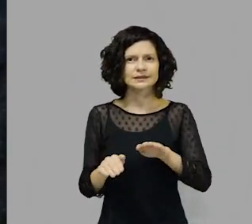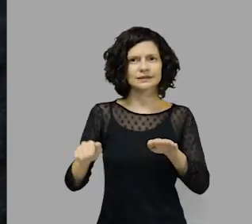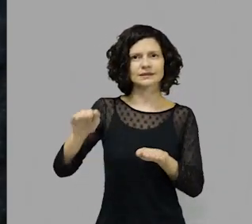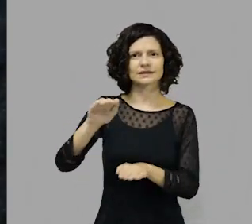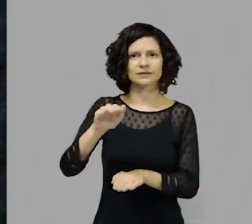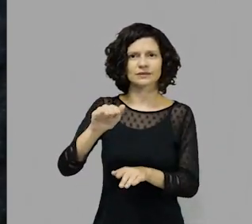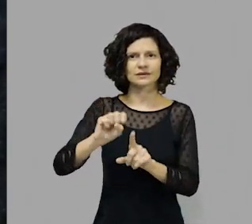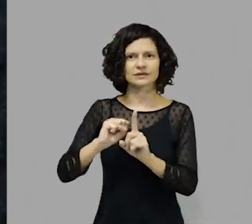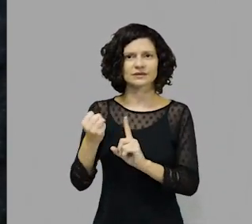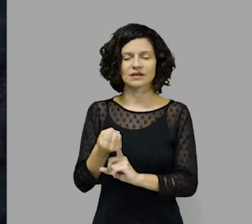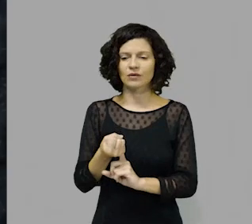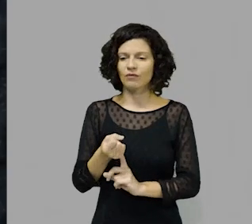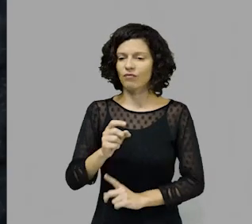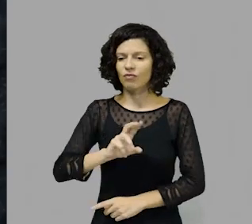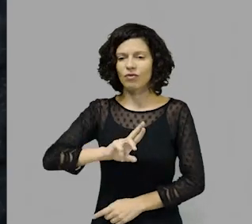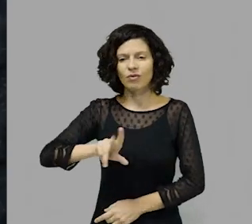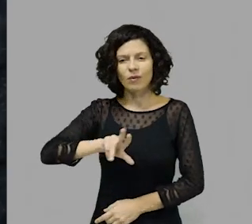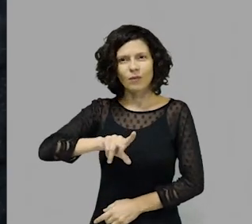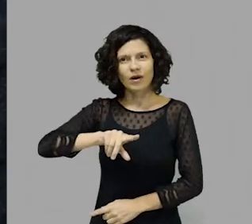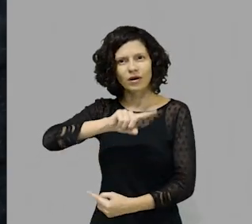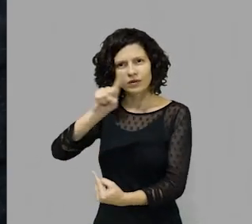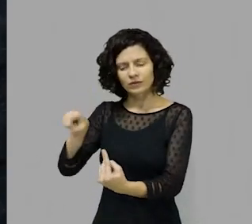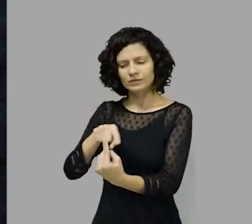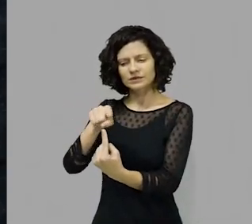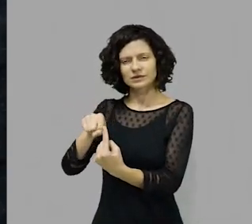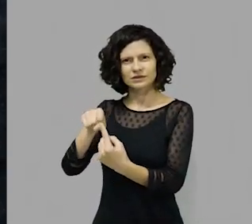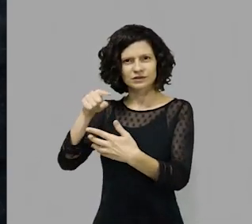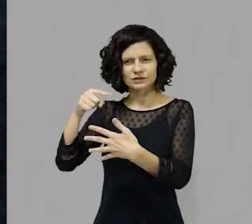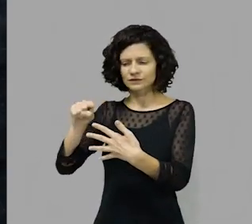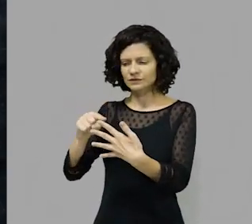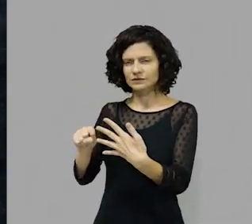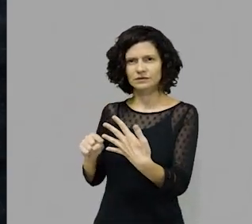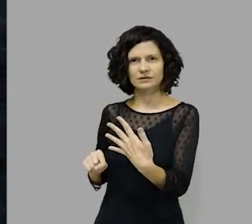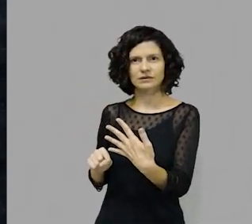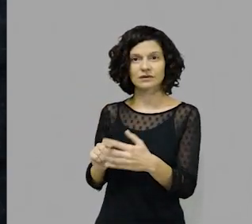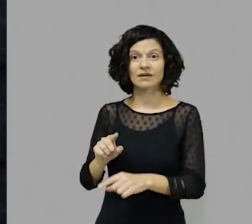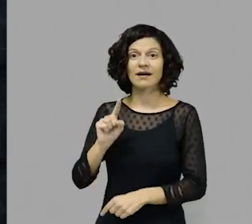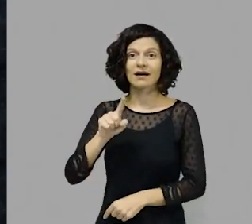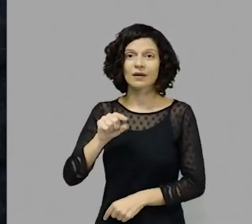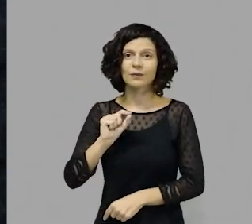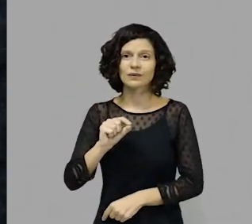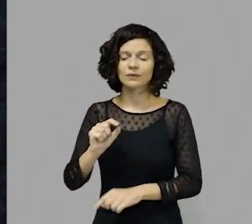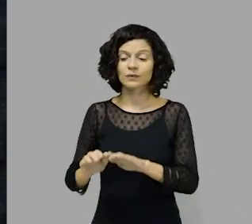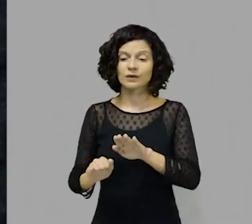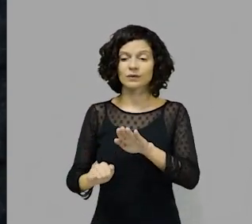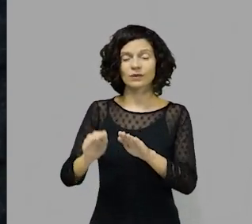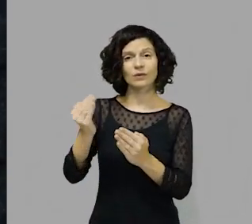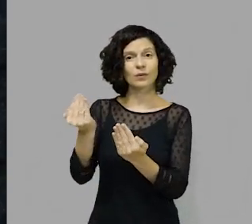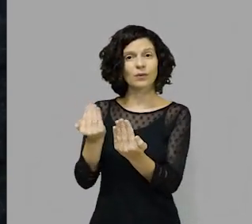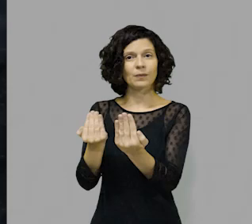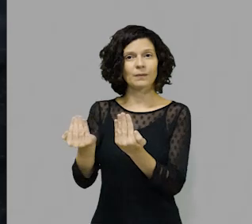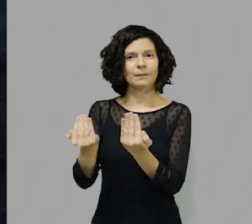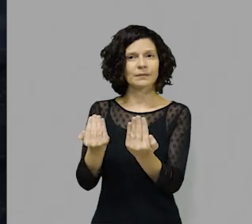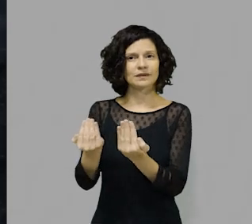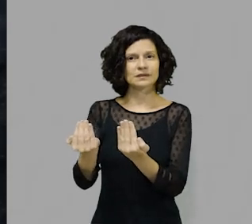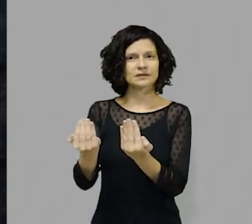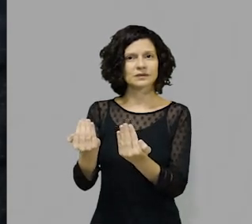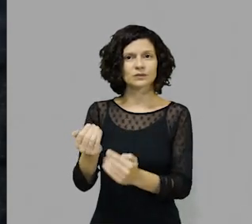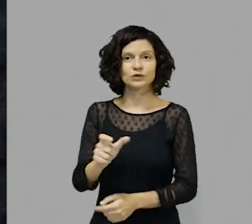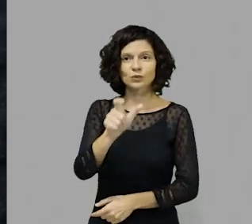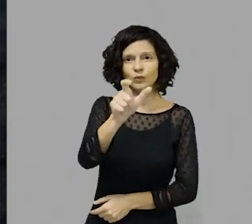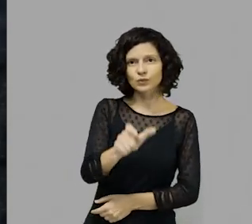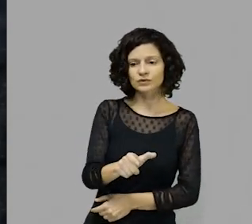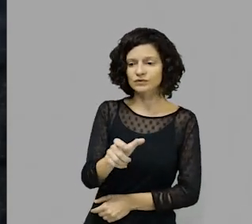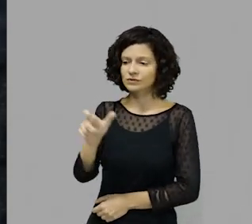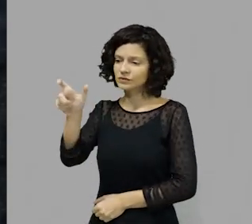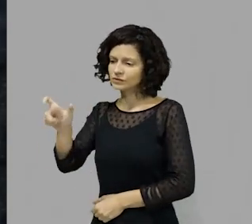falo de um critério objetivo. Eu estou falando da comparação de um indivíduo com o outro, de um padrão de vida de um indivíduo com